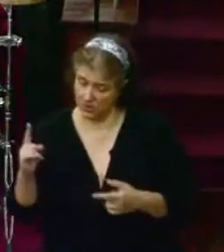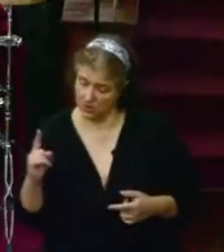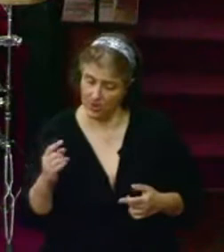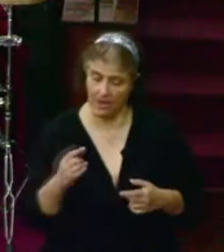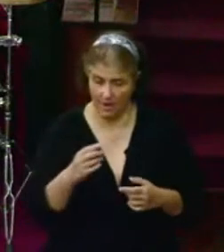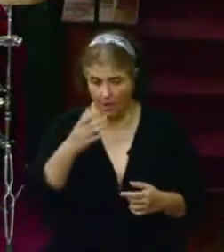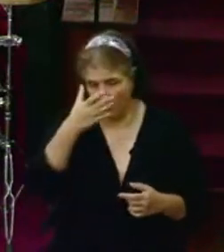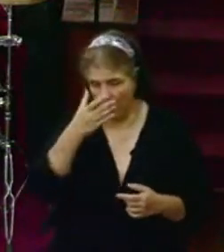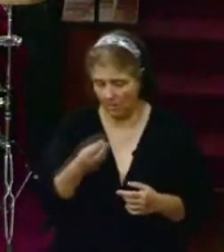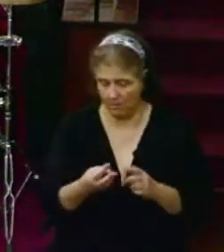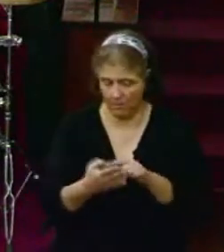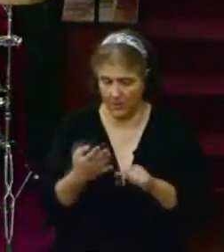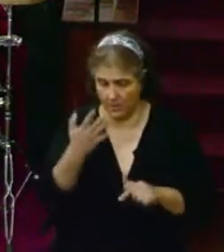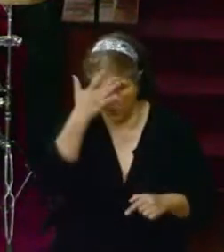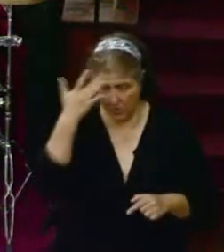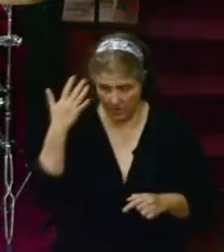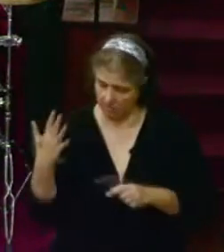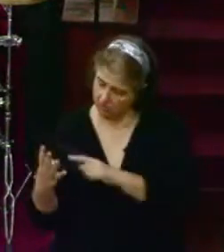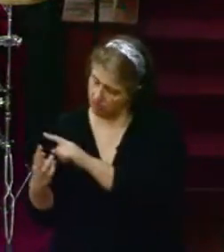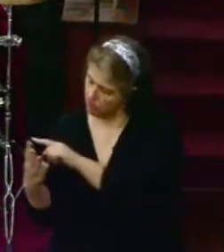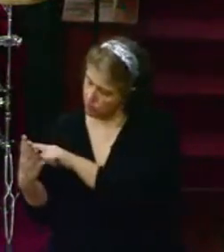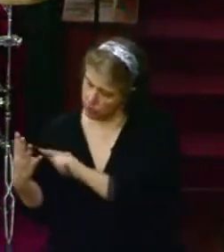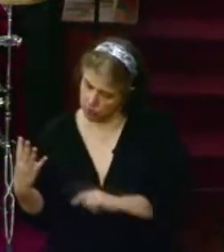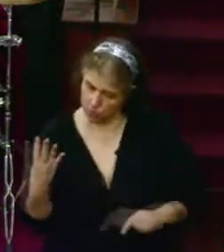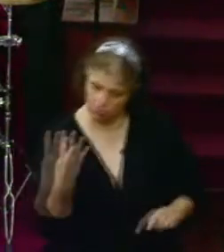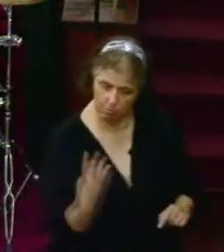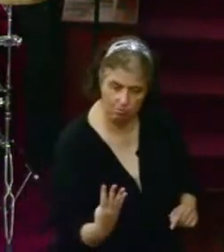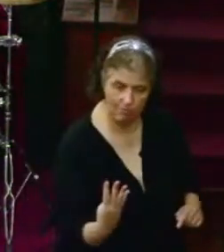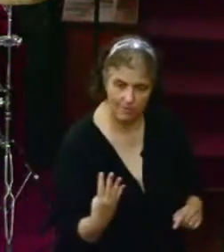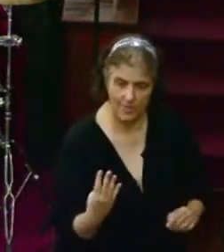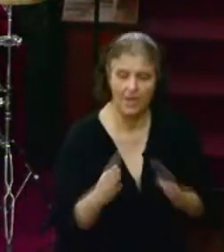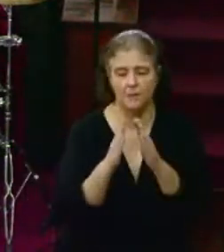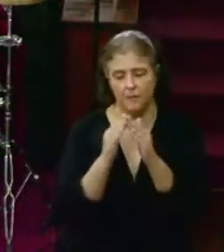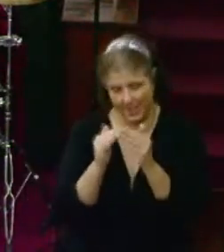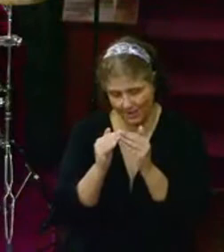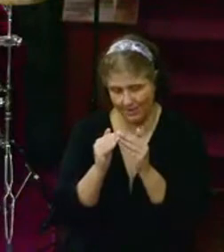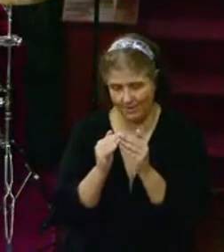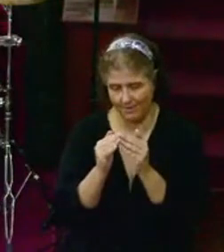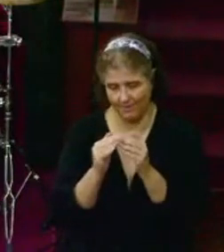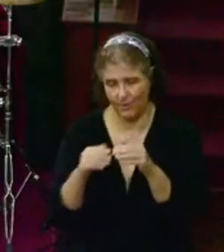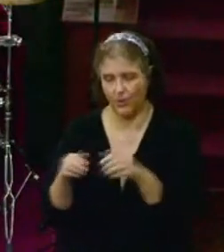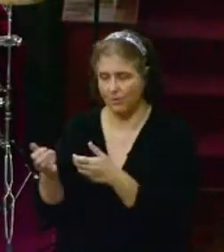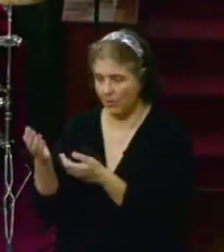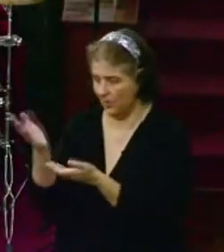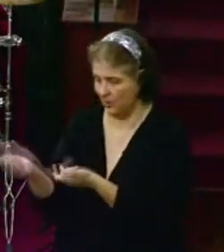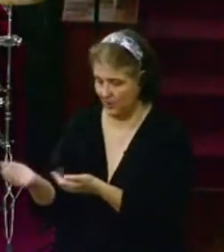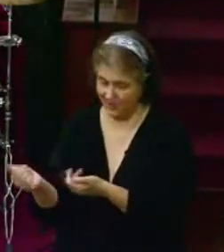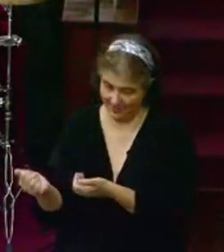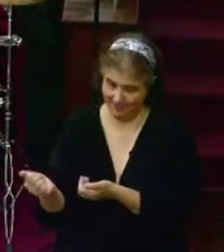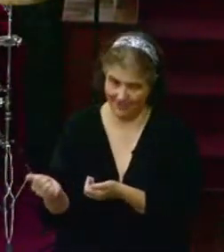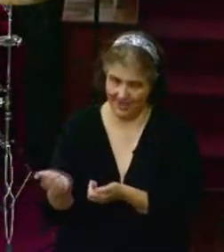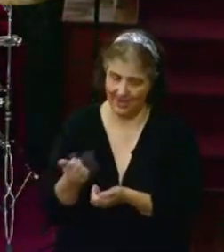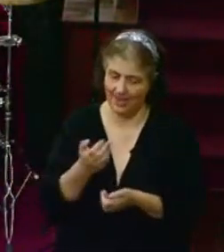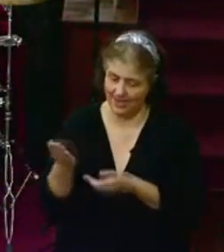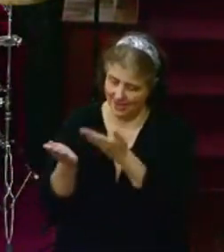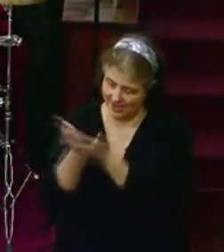representem diante de Jesus, intercedendo em favor desses jovens. Uma coisa muito linda nesse texto, então, que